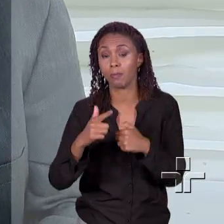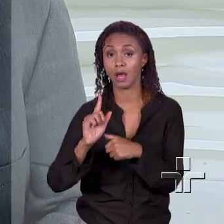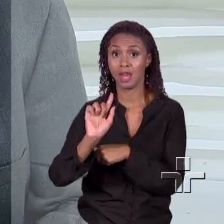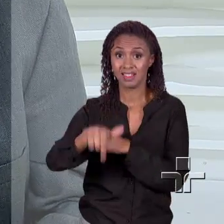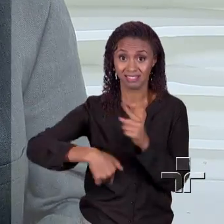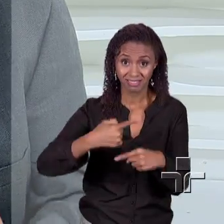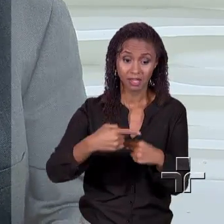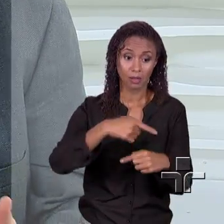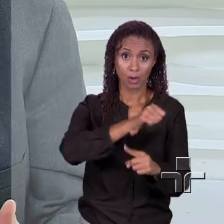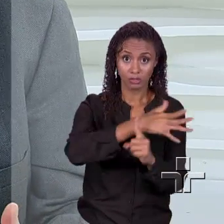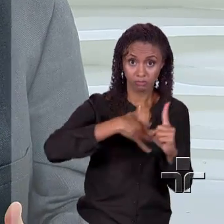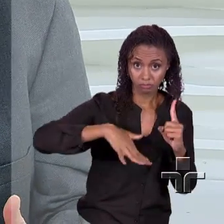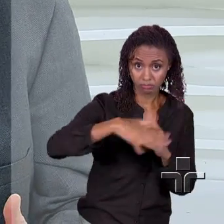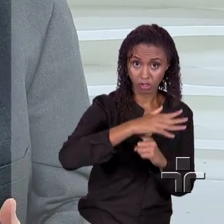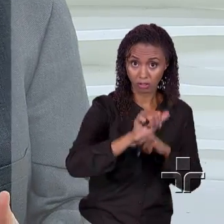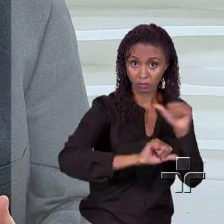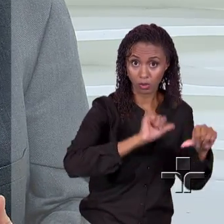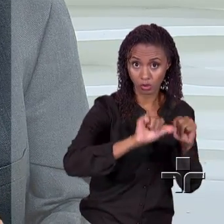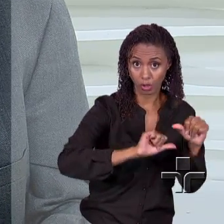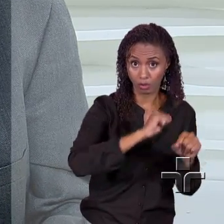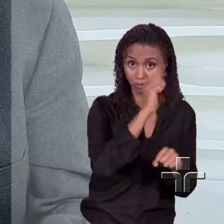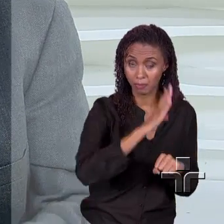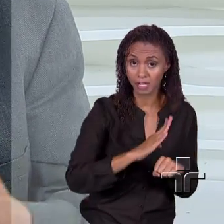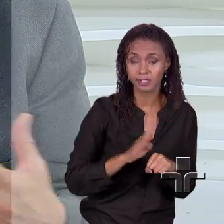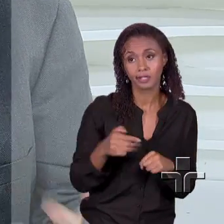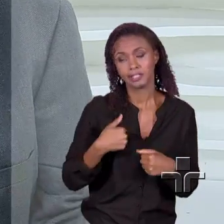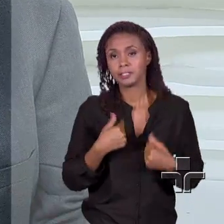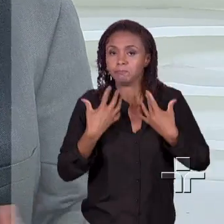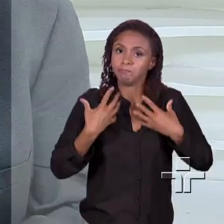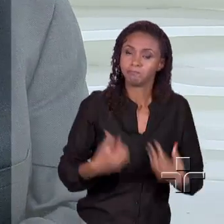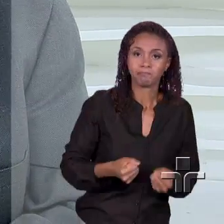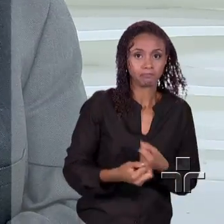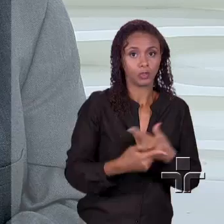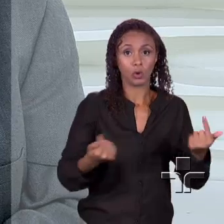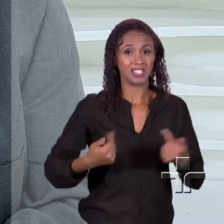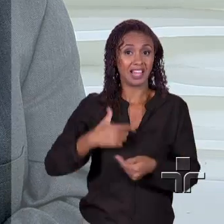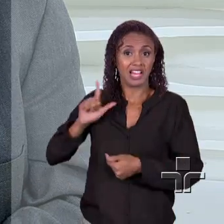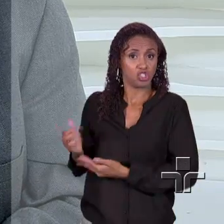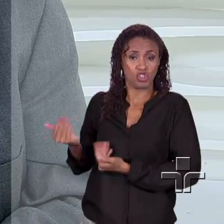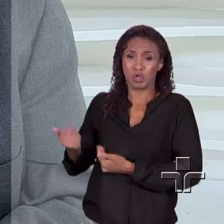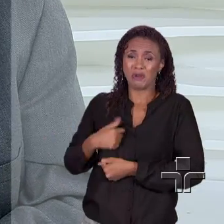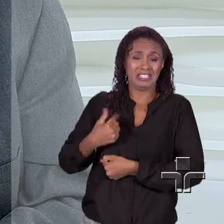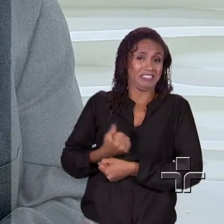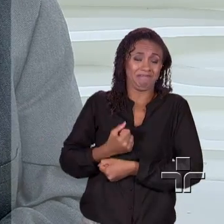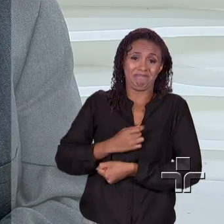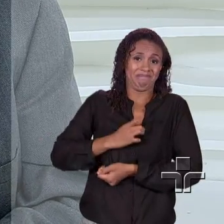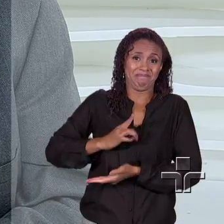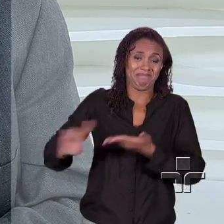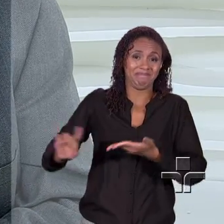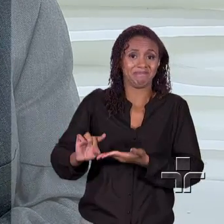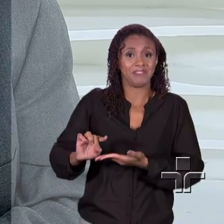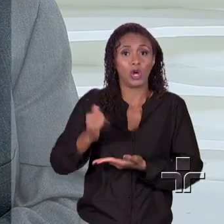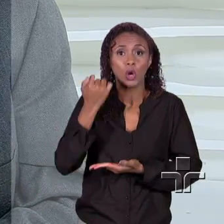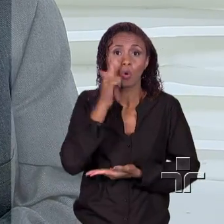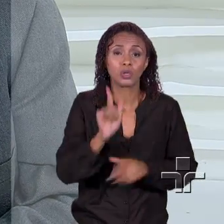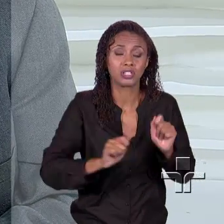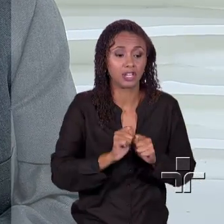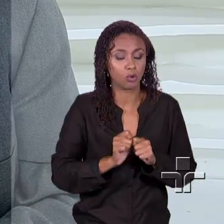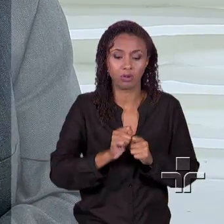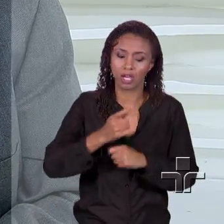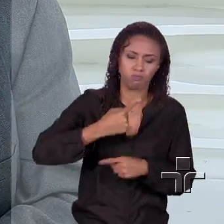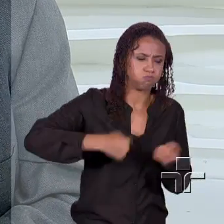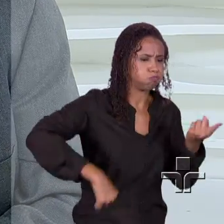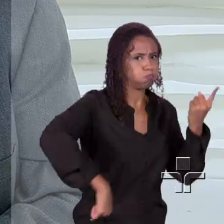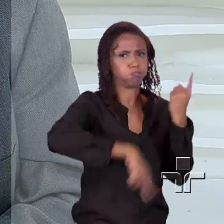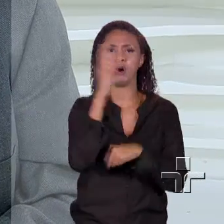do país que ele topa fazer coisas que eram inconcebíveis quando ele era jovem para realizar esse sonho de uma transformação radical